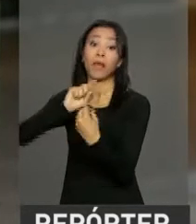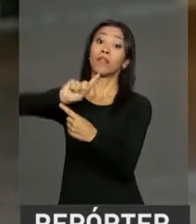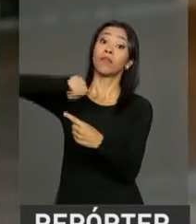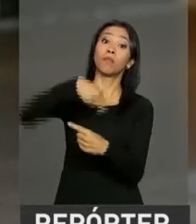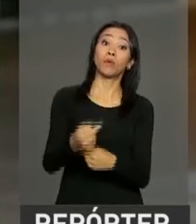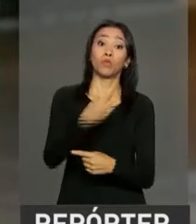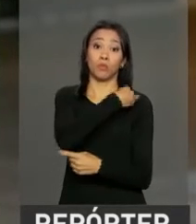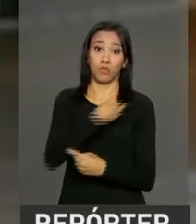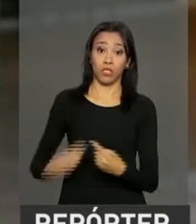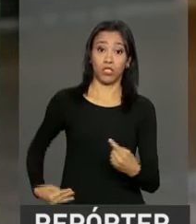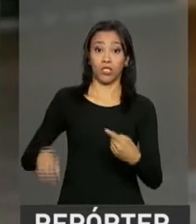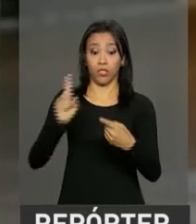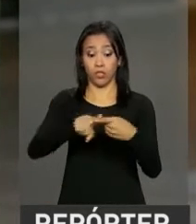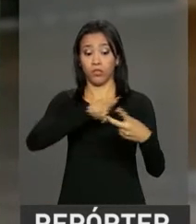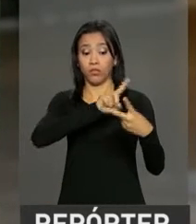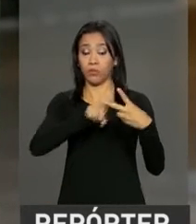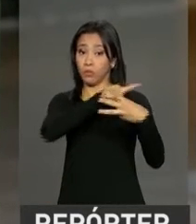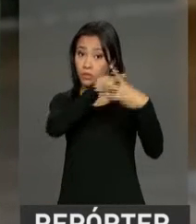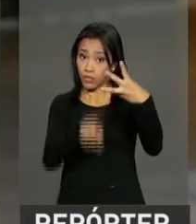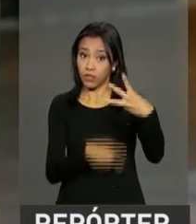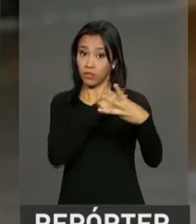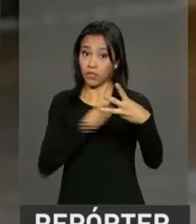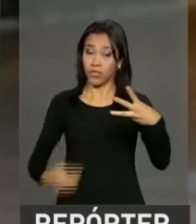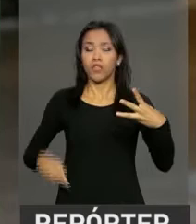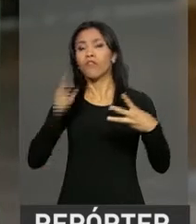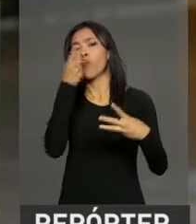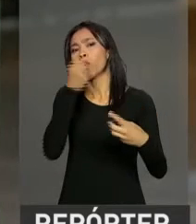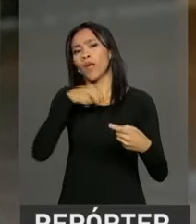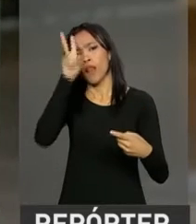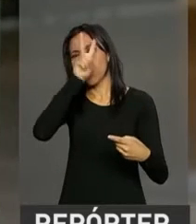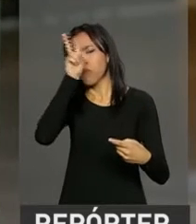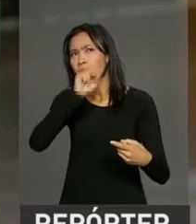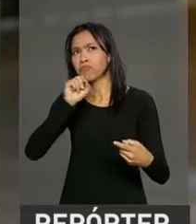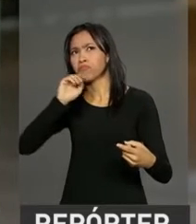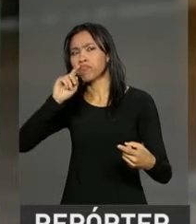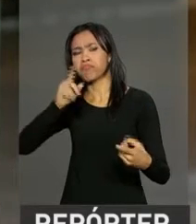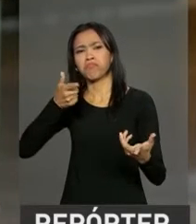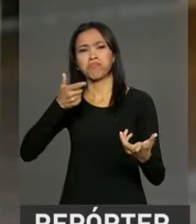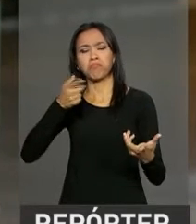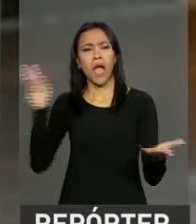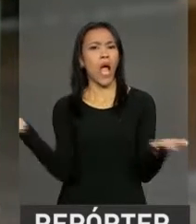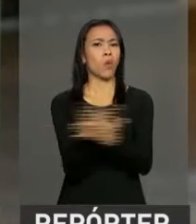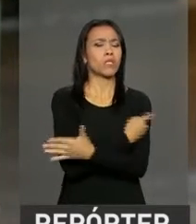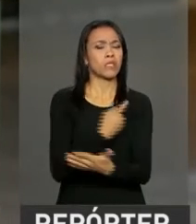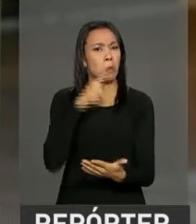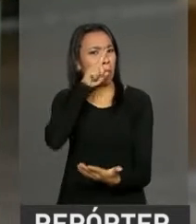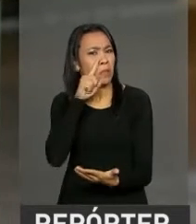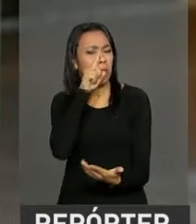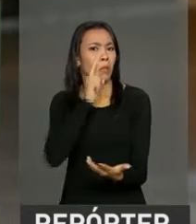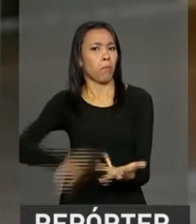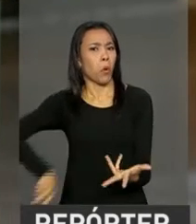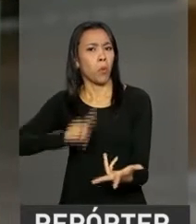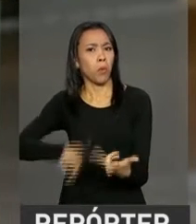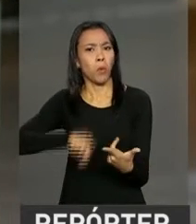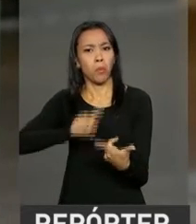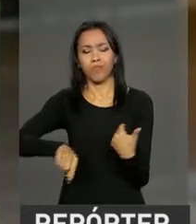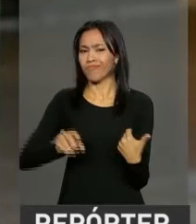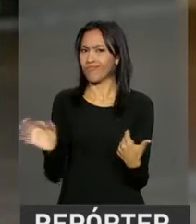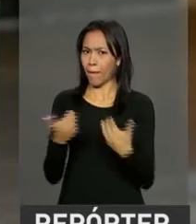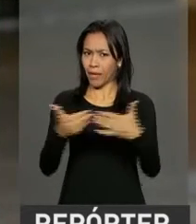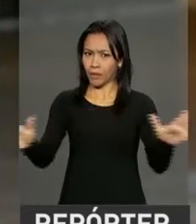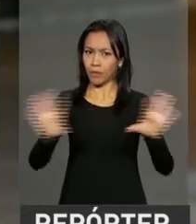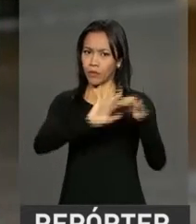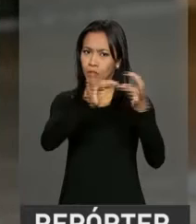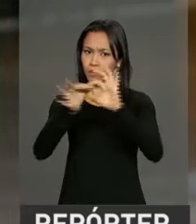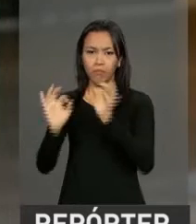moraes raul jungmann e sérgio e chegou em lembraram que não houve registro de nenhum incidente grave durante esse dia de abertura